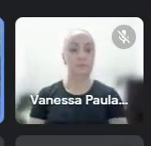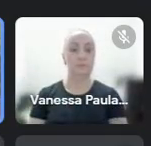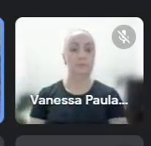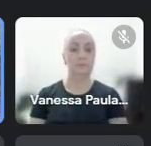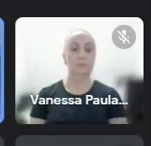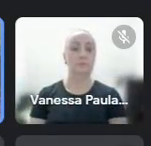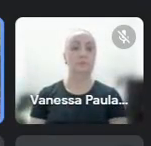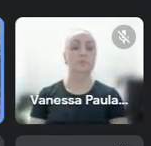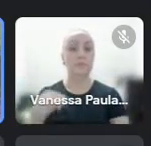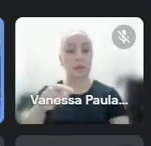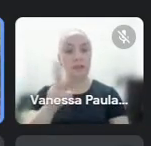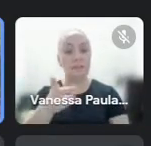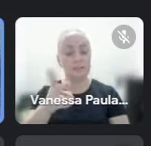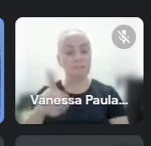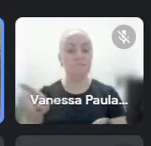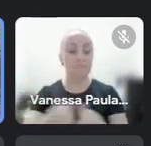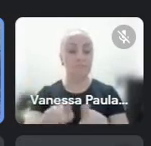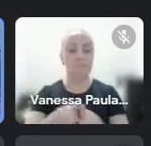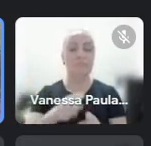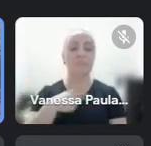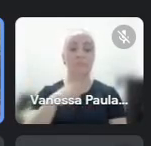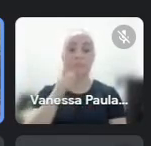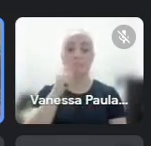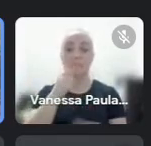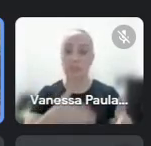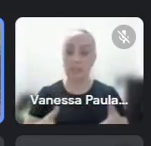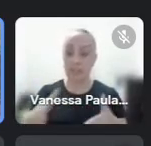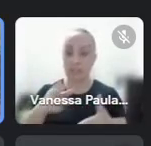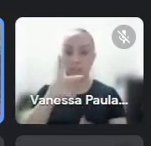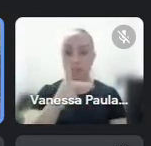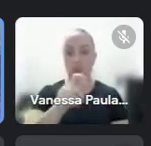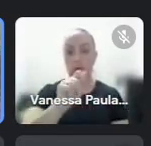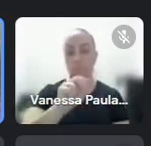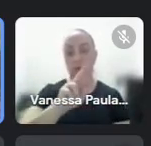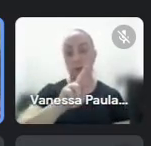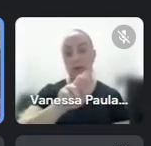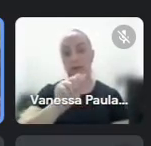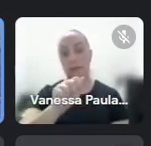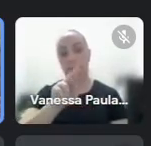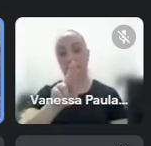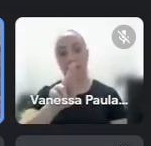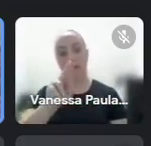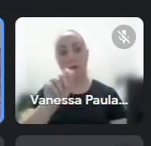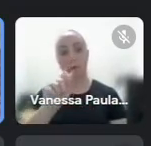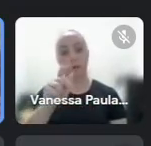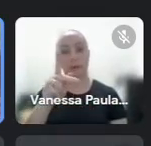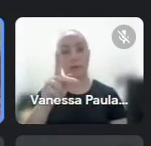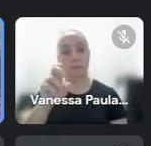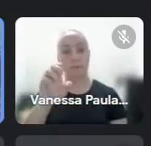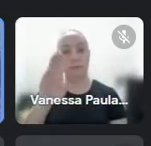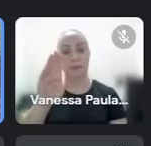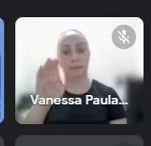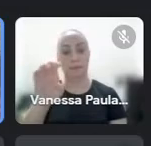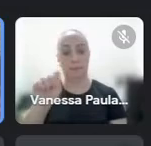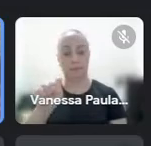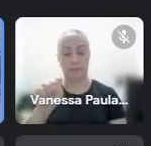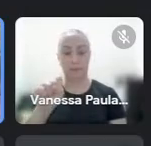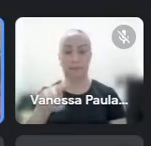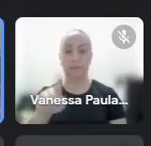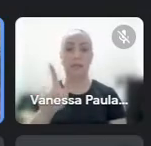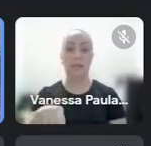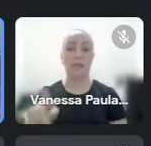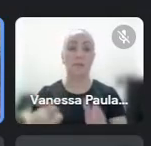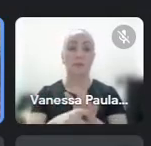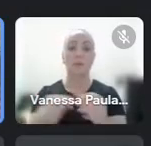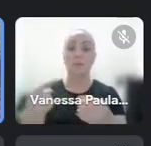Está aqui o Rio Paraopebas, né? Ainda não no município de Canaã. Tá? Esse aqui é o Rio Paraopebas, no